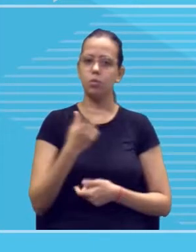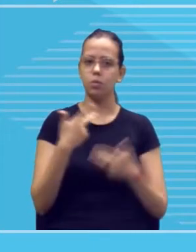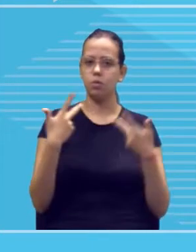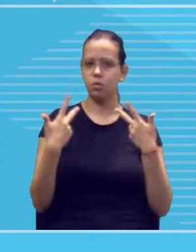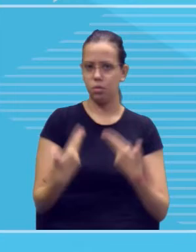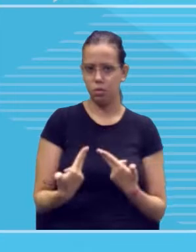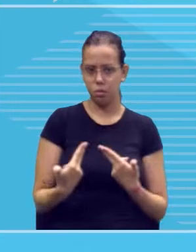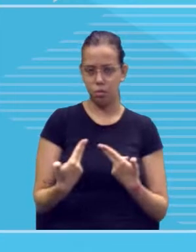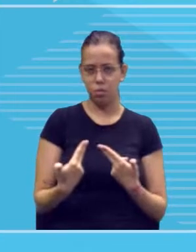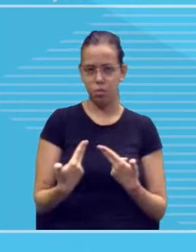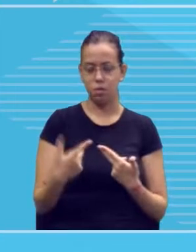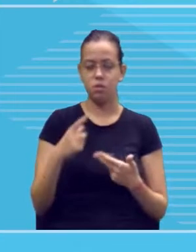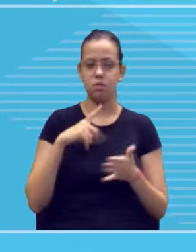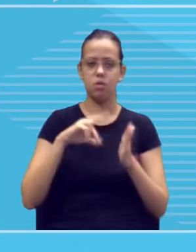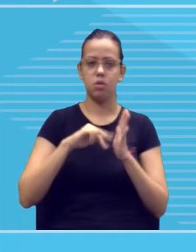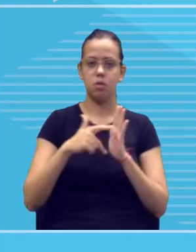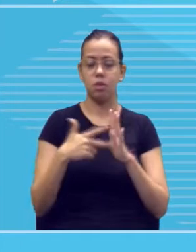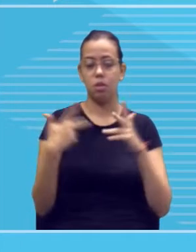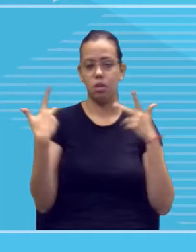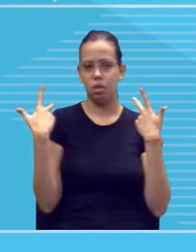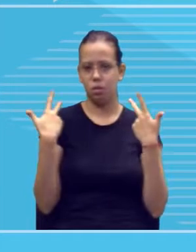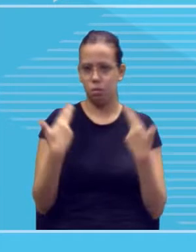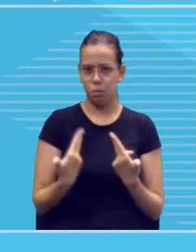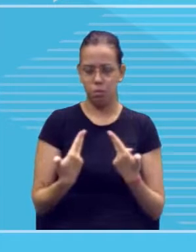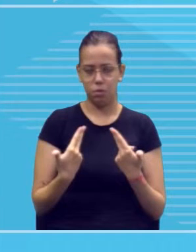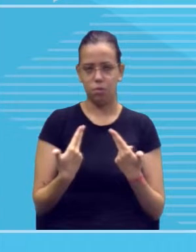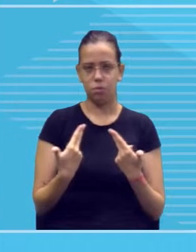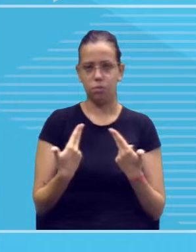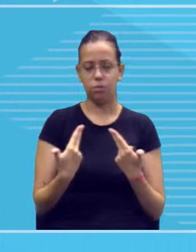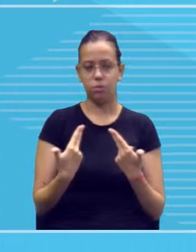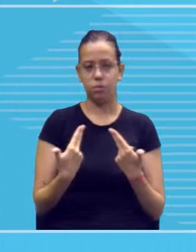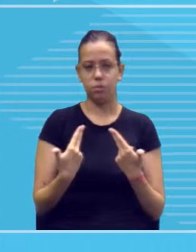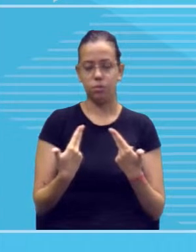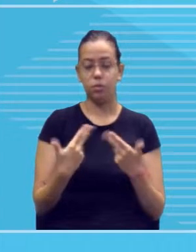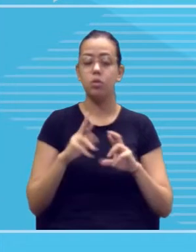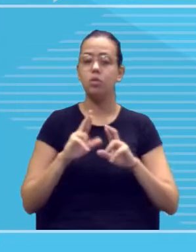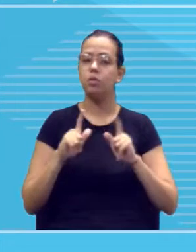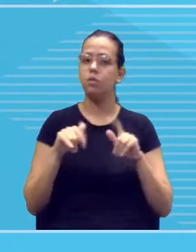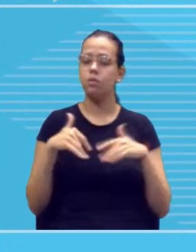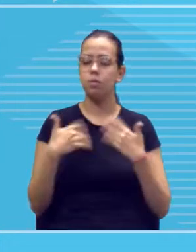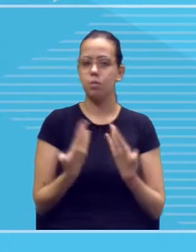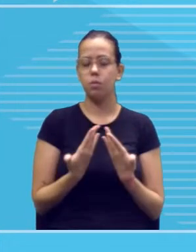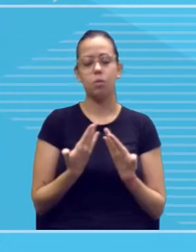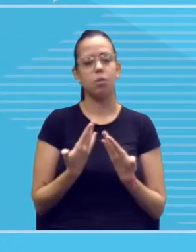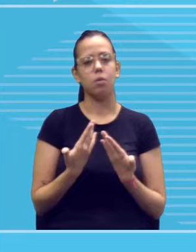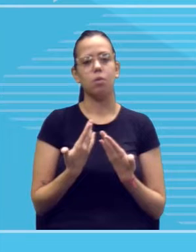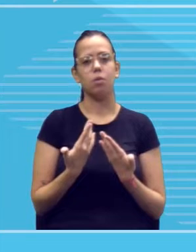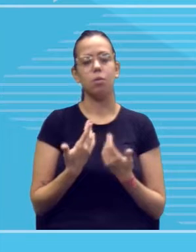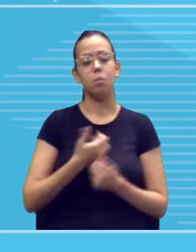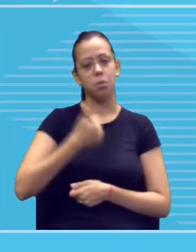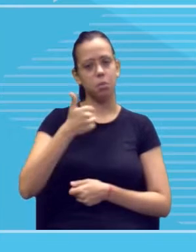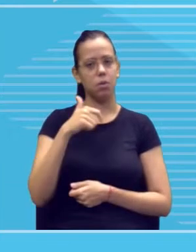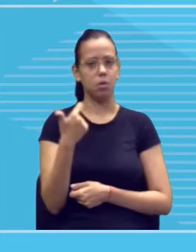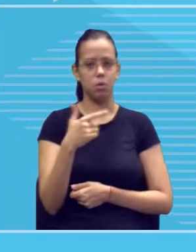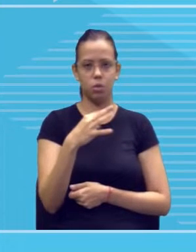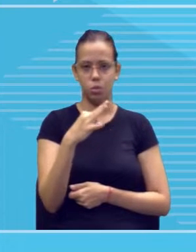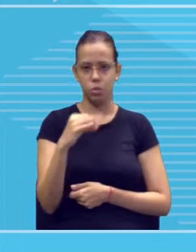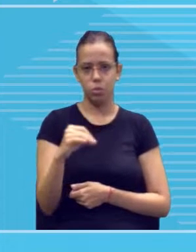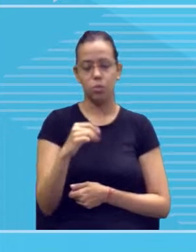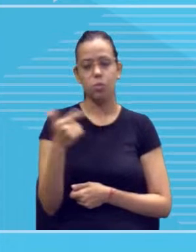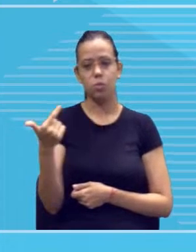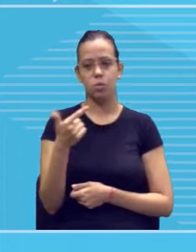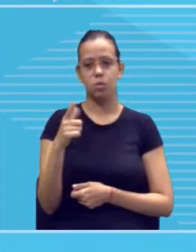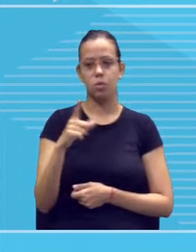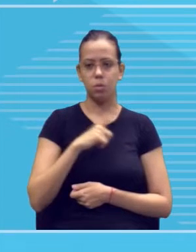tem o mesmo significado mesmo sentido qual a diferença um deles não tem o tio e o outro sim